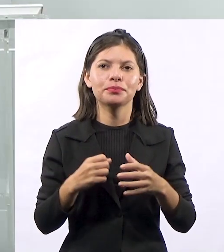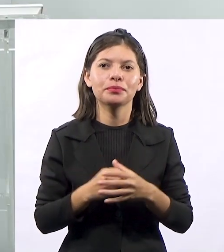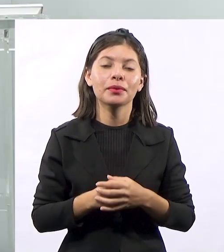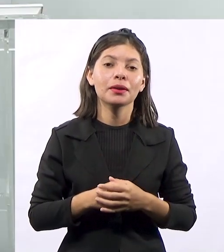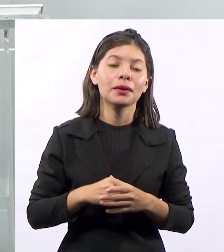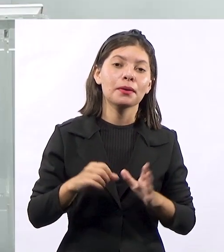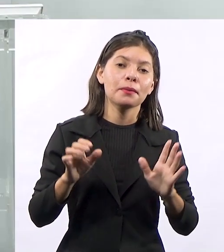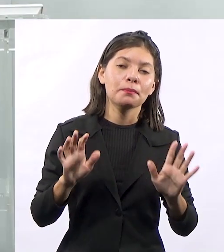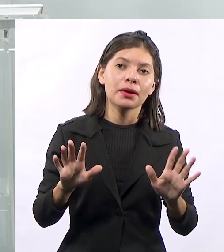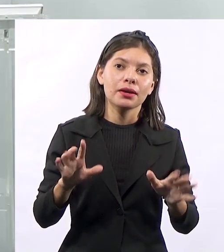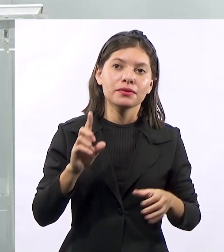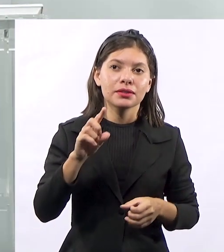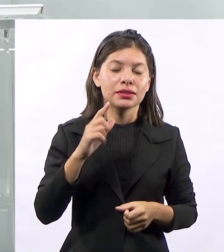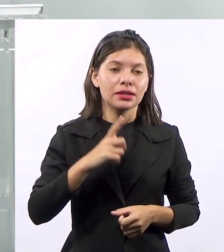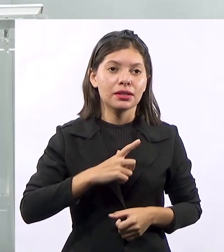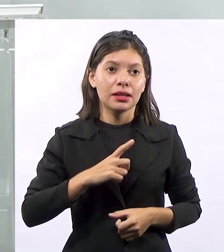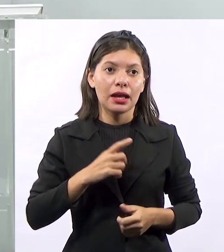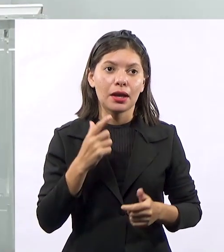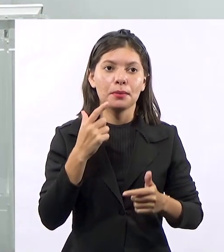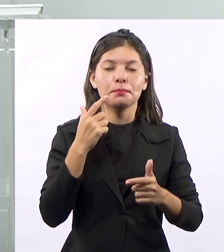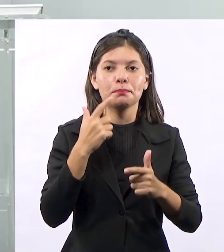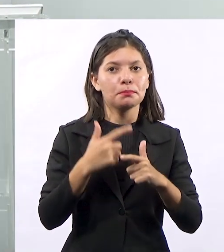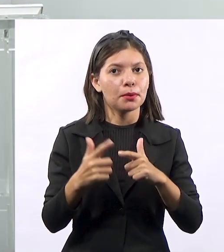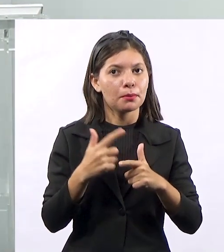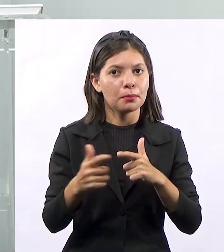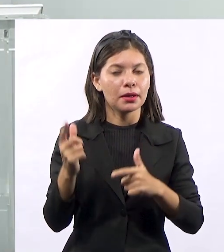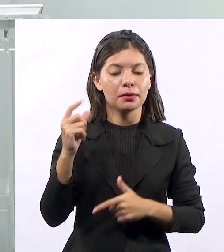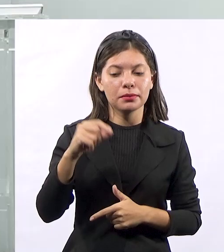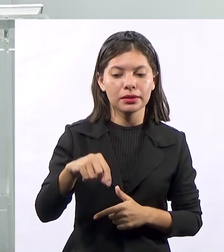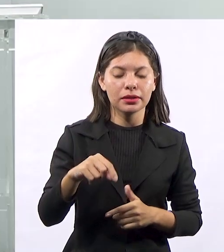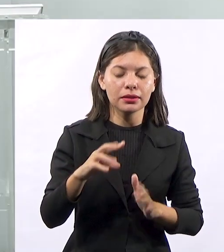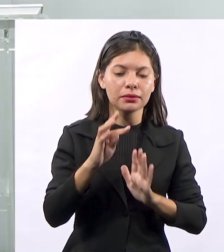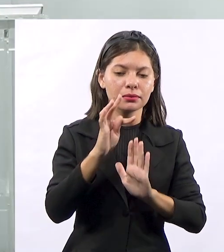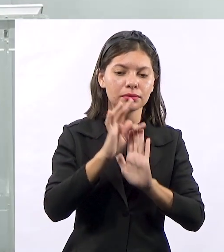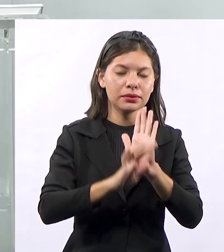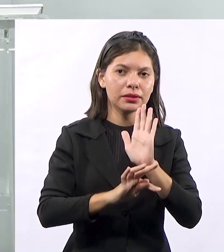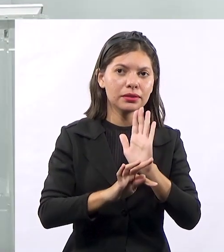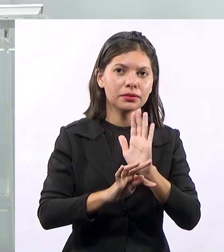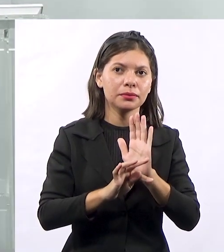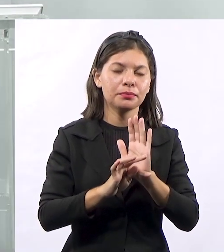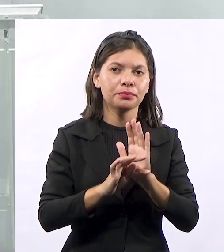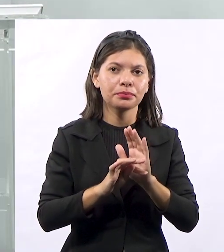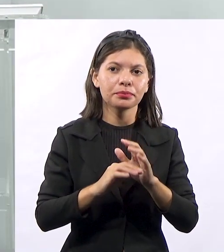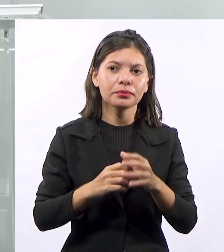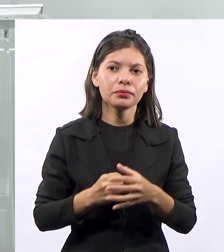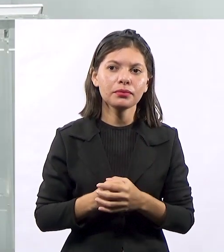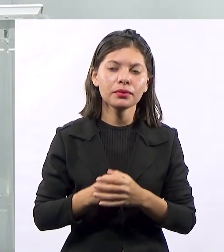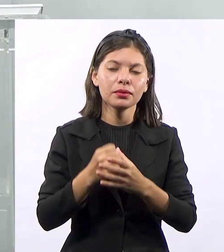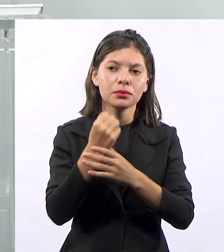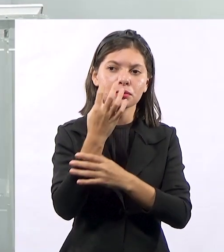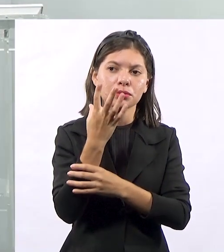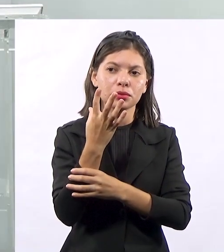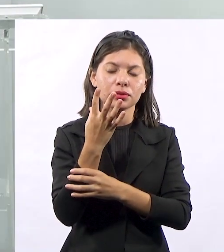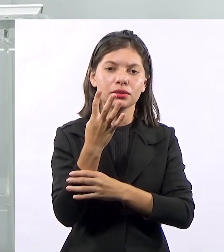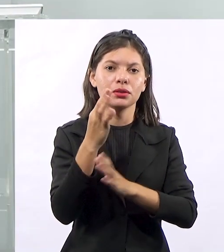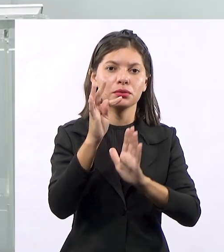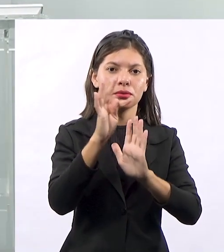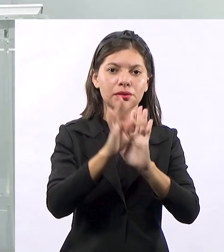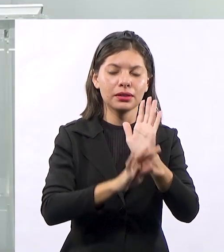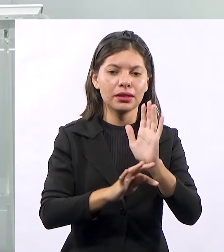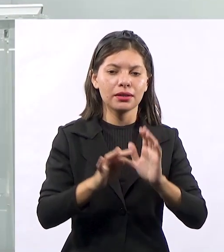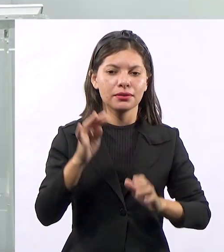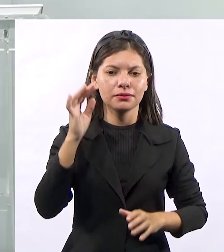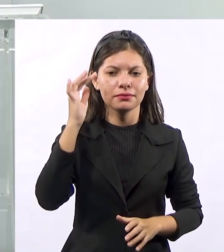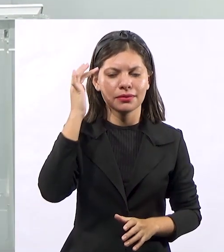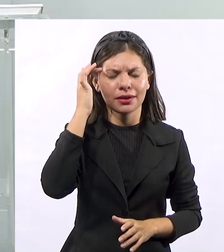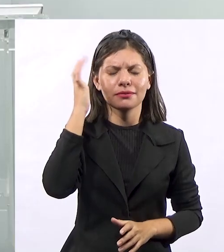obrigatório num texto acadêmico. Todavia, se você tem o problema estabelecido no seu texto acadêmico,